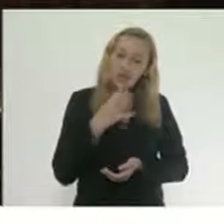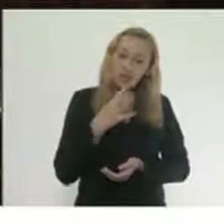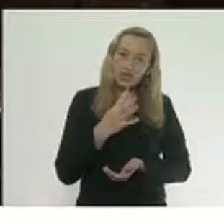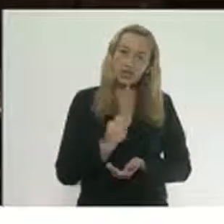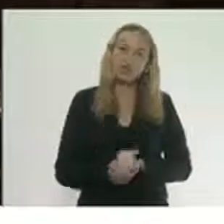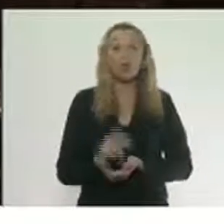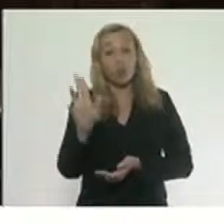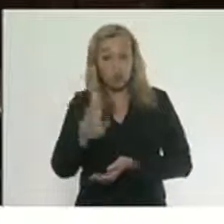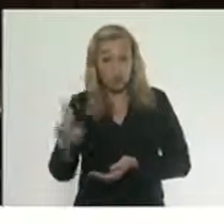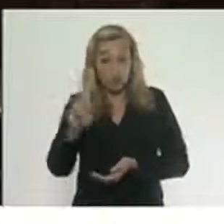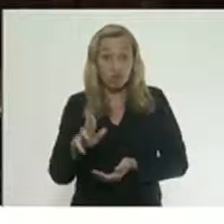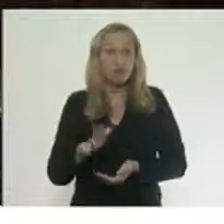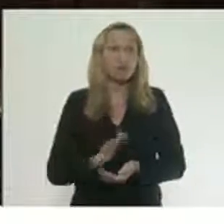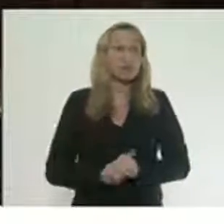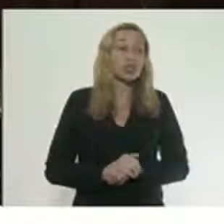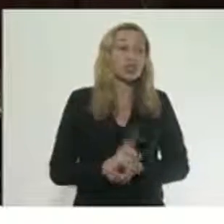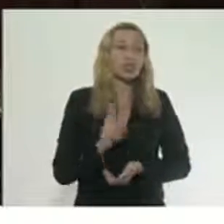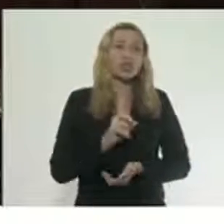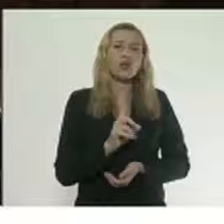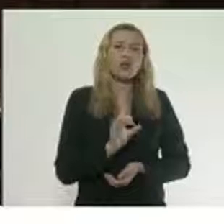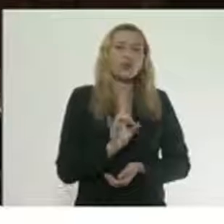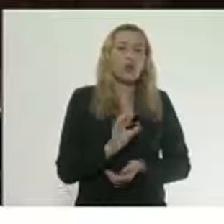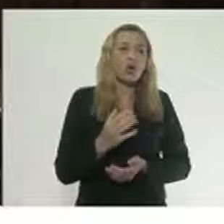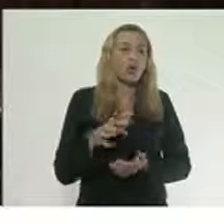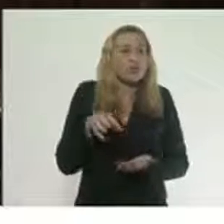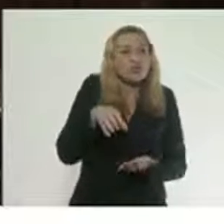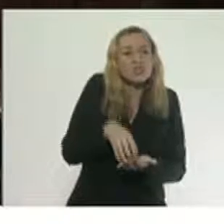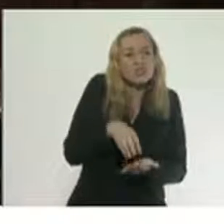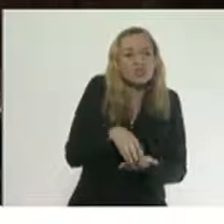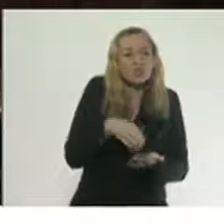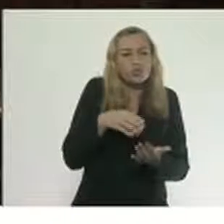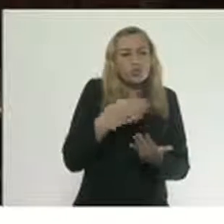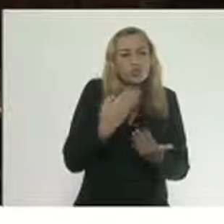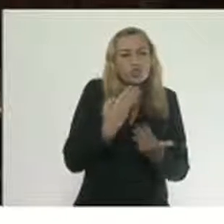uma universidade, não apenas como um centro universitário,